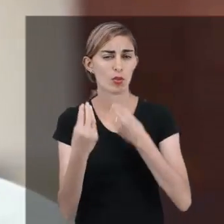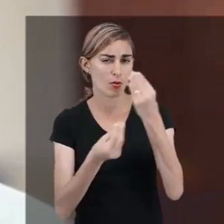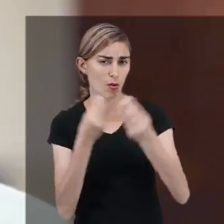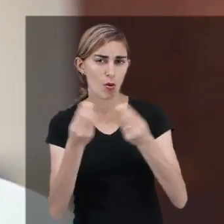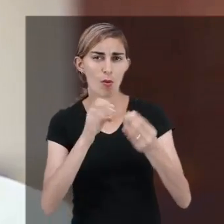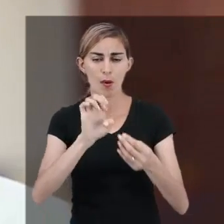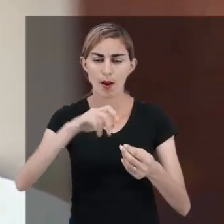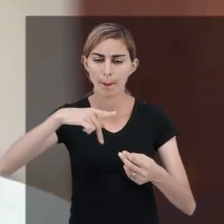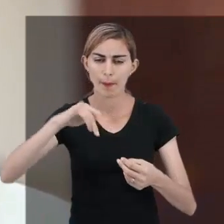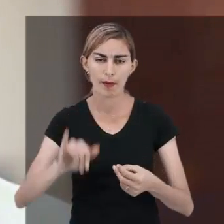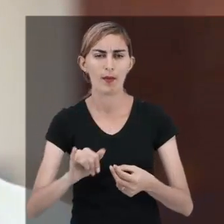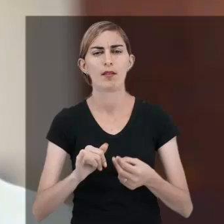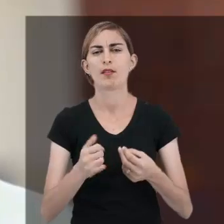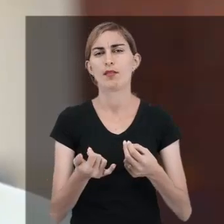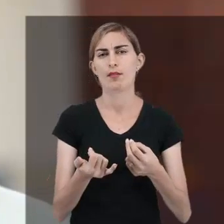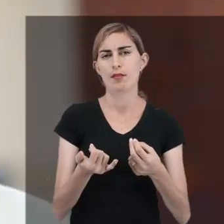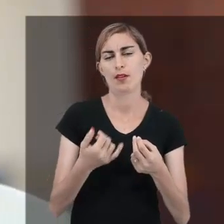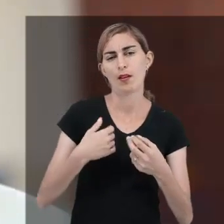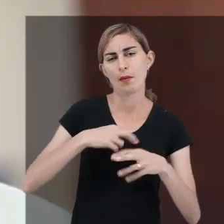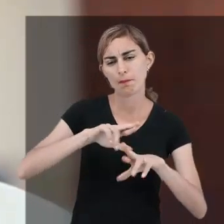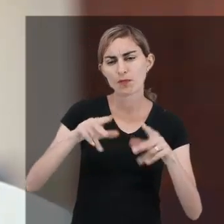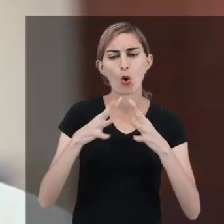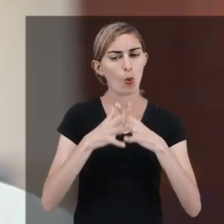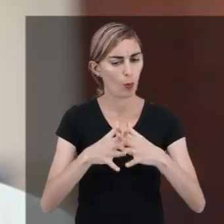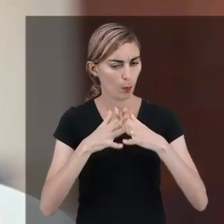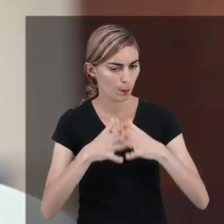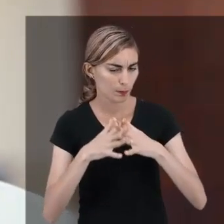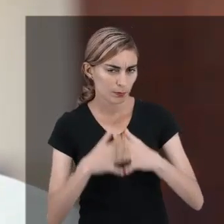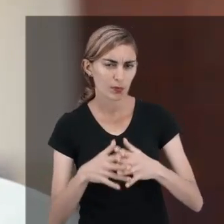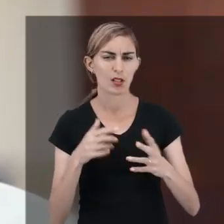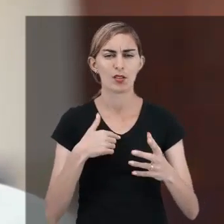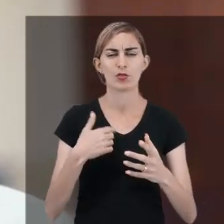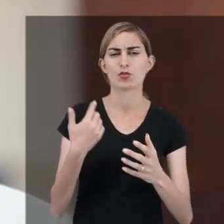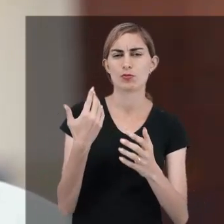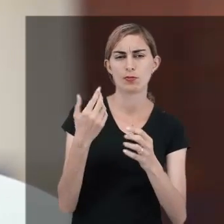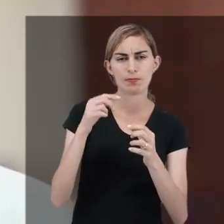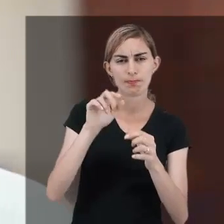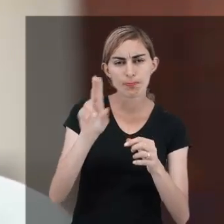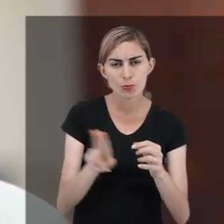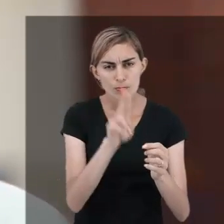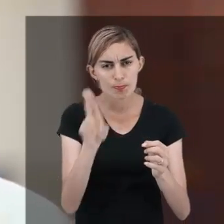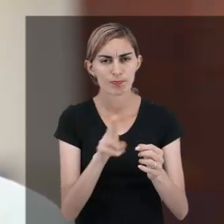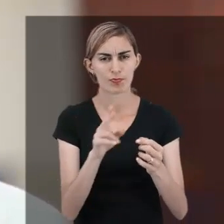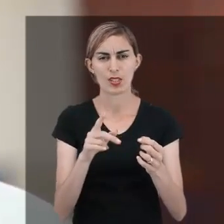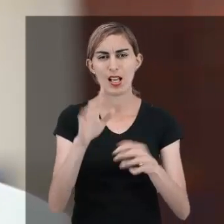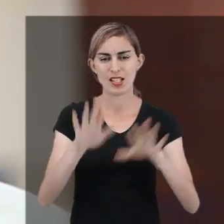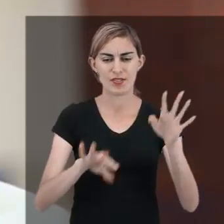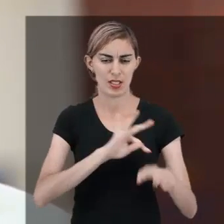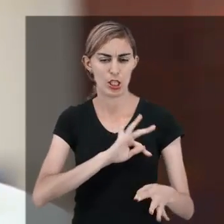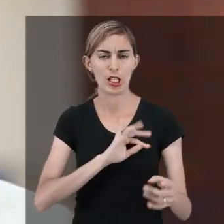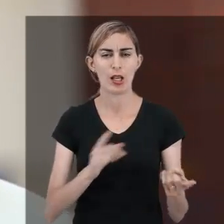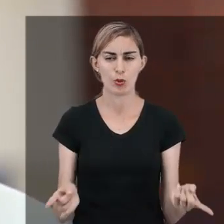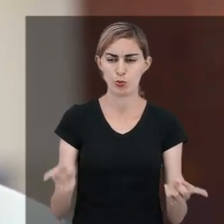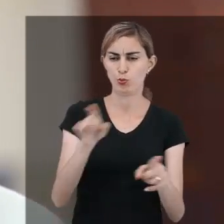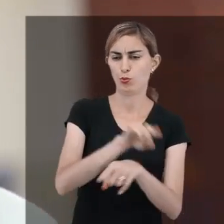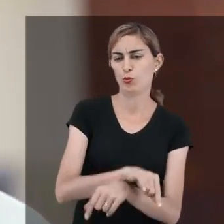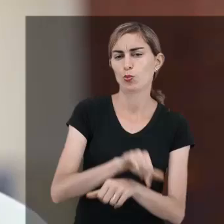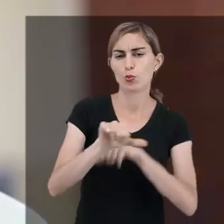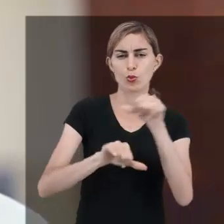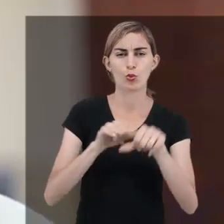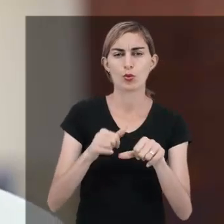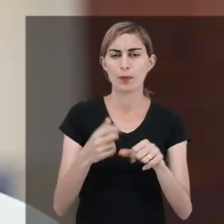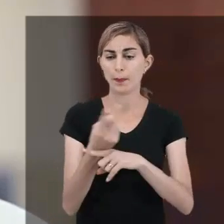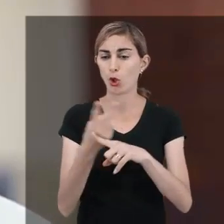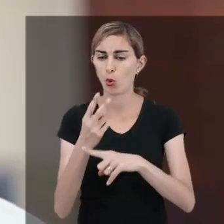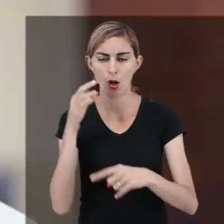como o EPI vai ser o último passo. O EPI é muito complicado a gente determinar. A maioria dos técnicos invertem a ordem de priorização. Procuram